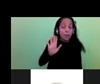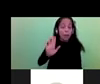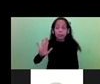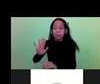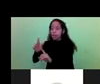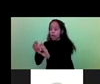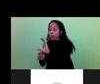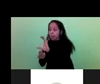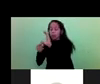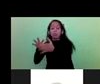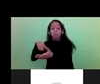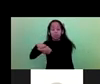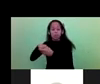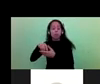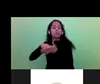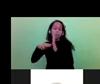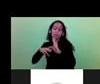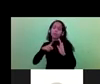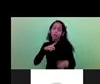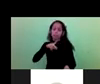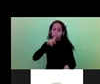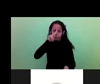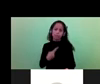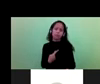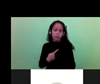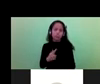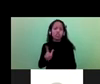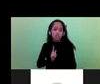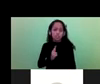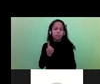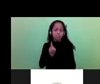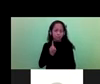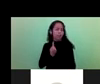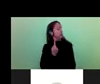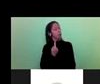individualismo. O capitalismo,